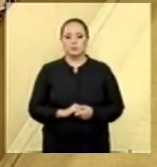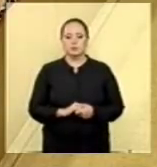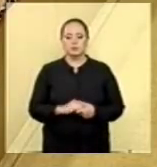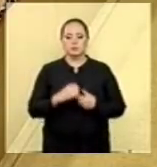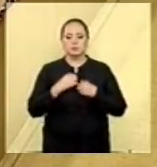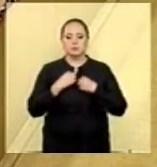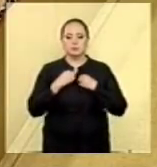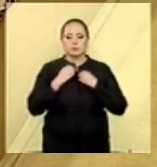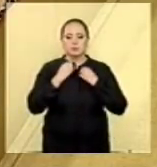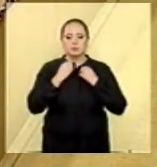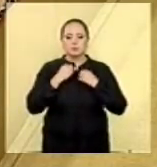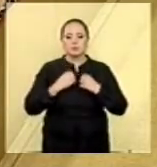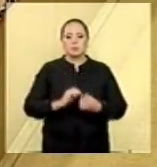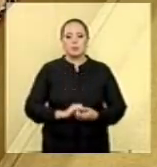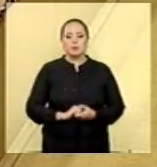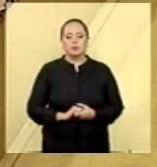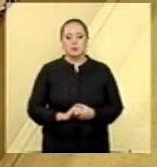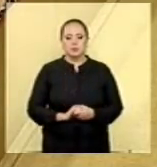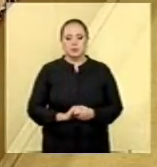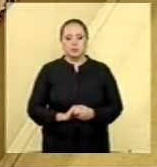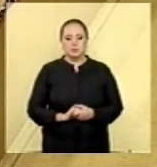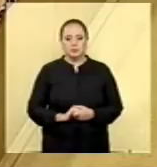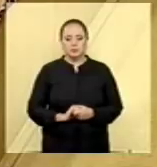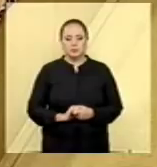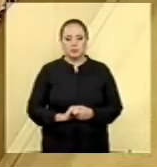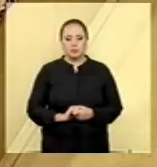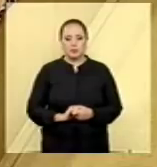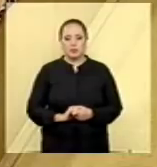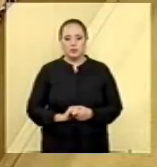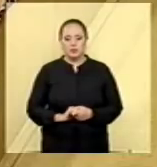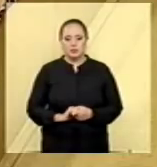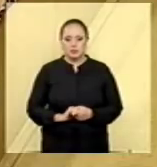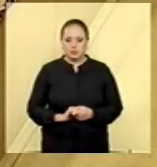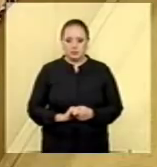As alegações finais foram apresentadas e está na fase de